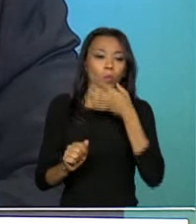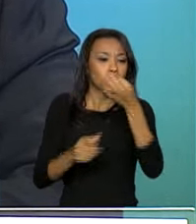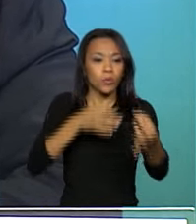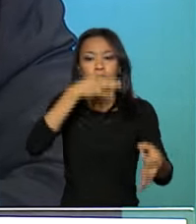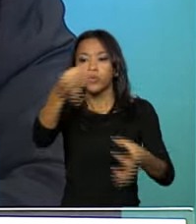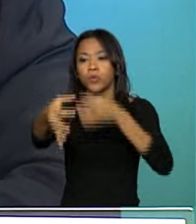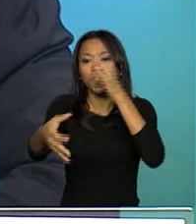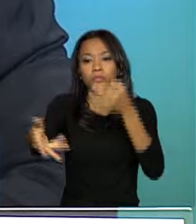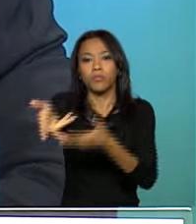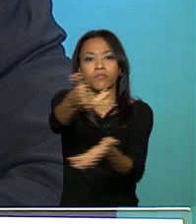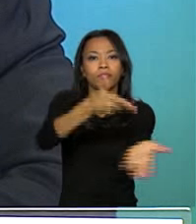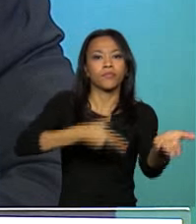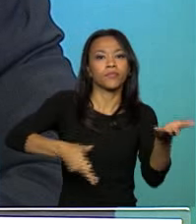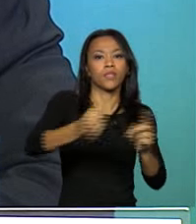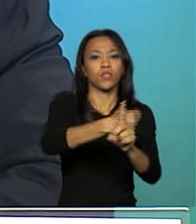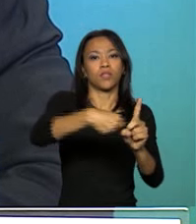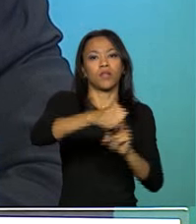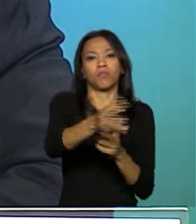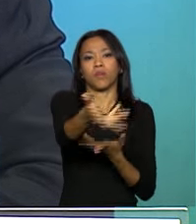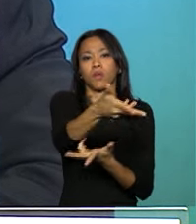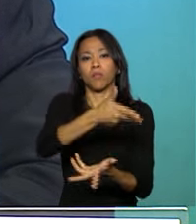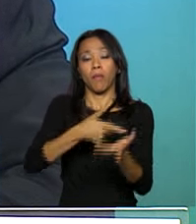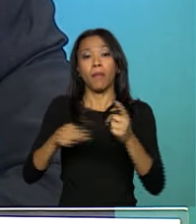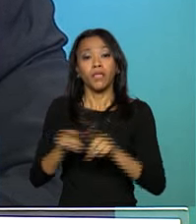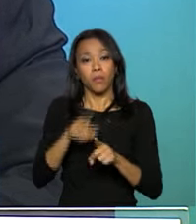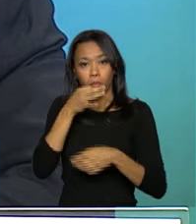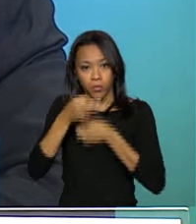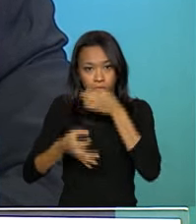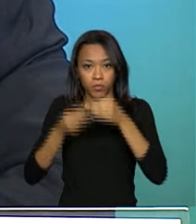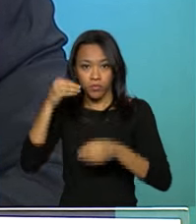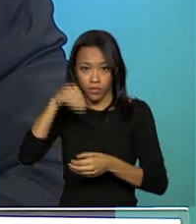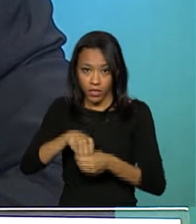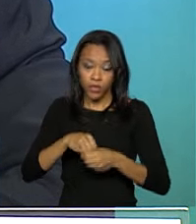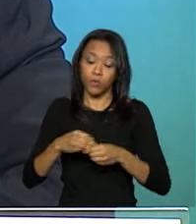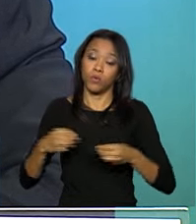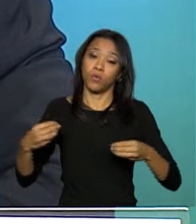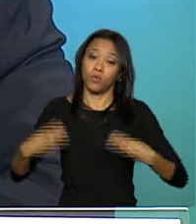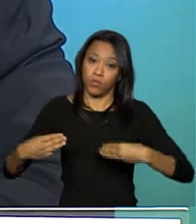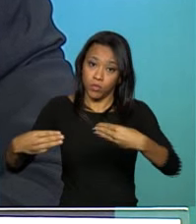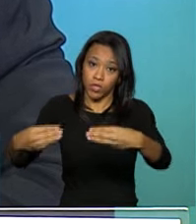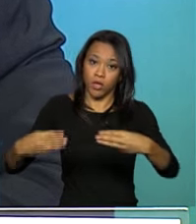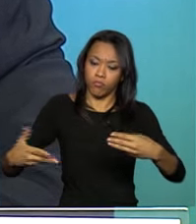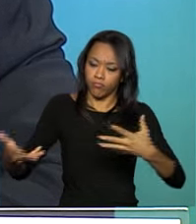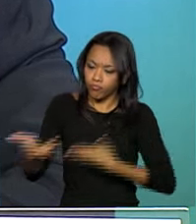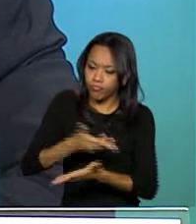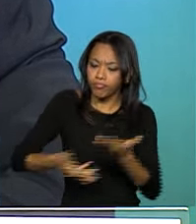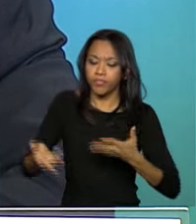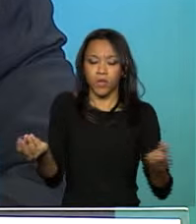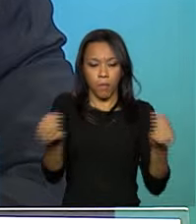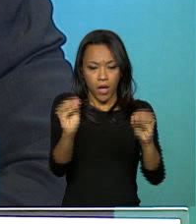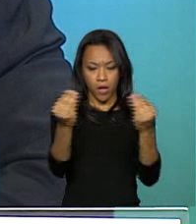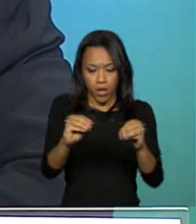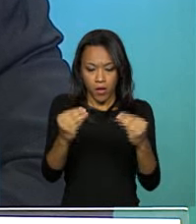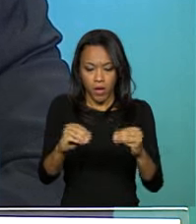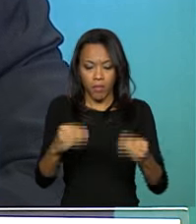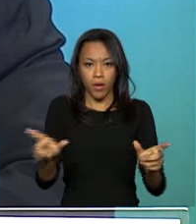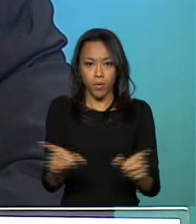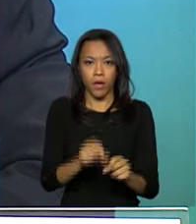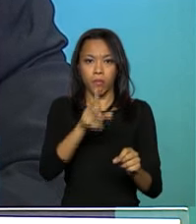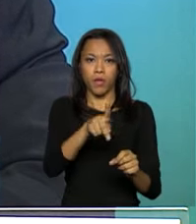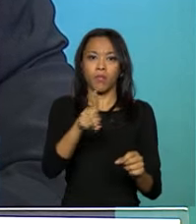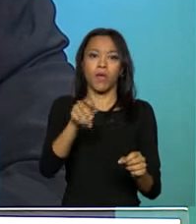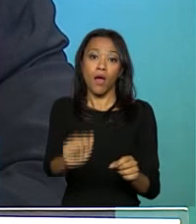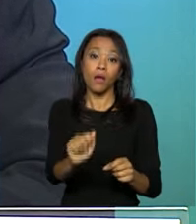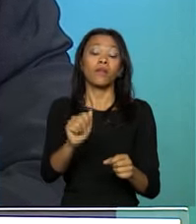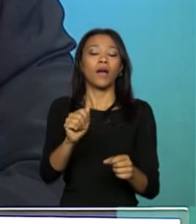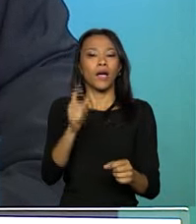envolveu também um diálogo dentro do Governo dos diversos Ministérios e nesse processo de elaboração de PPA nós detectamos que há vários